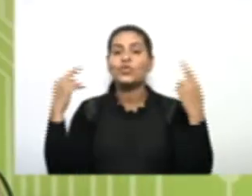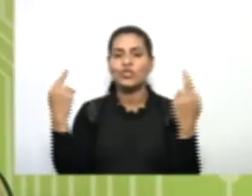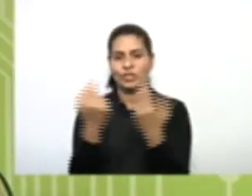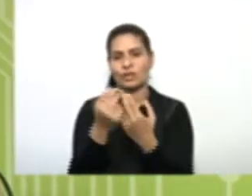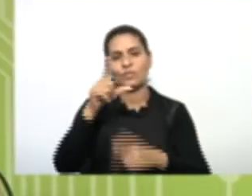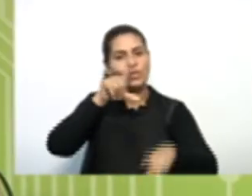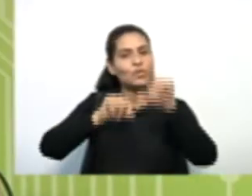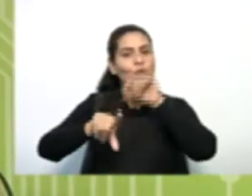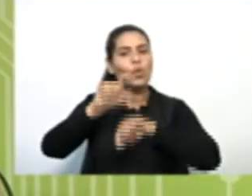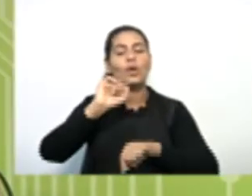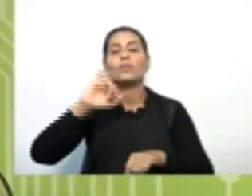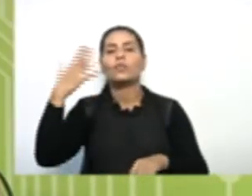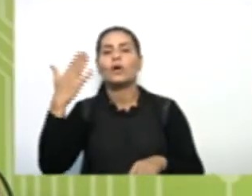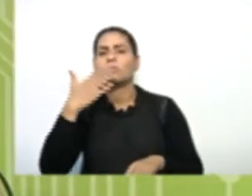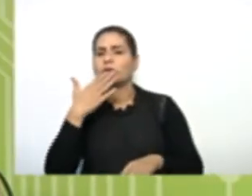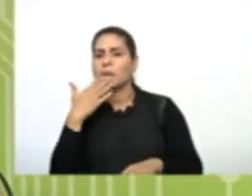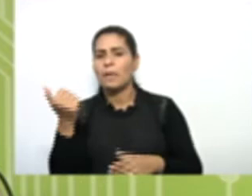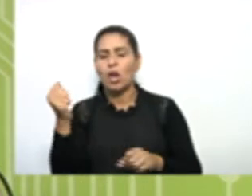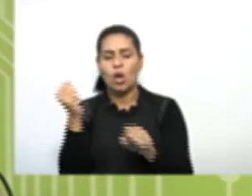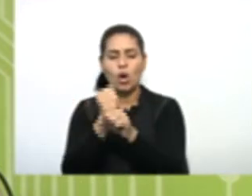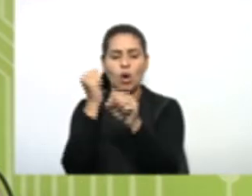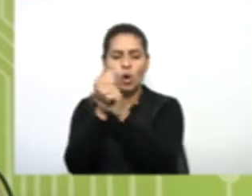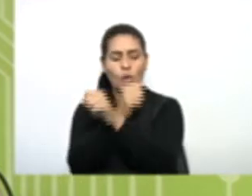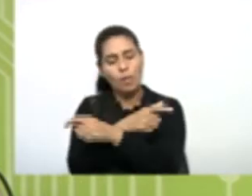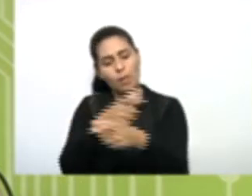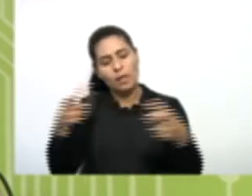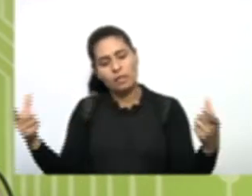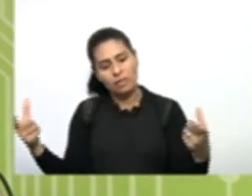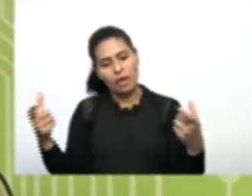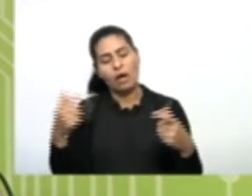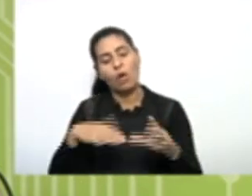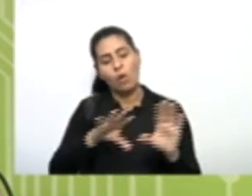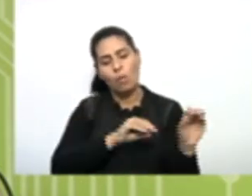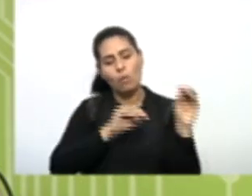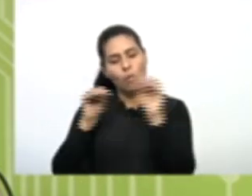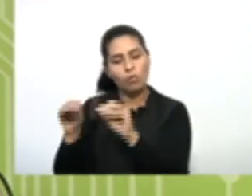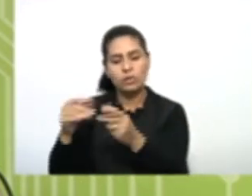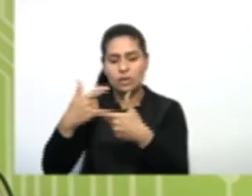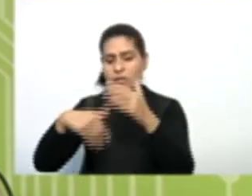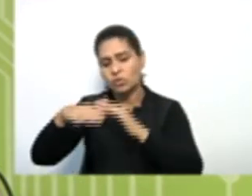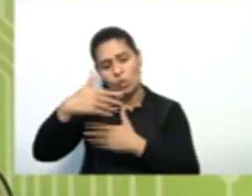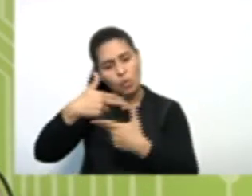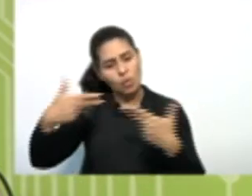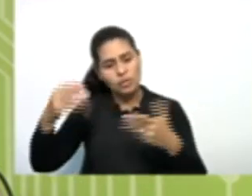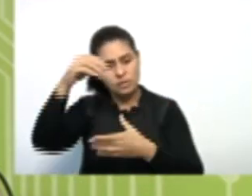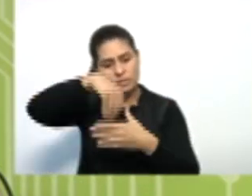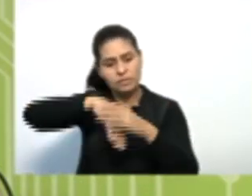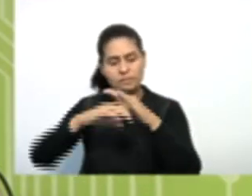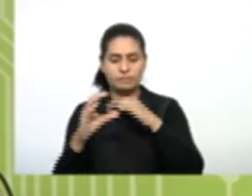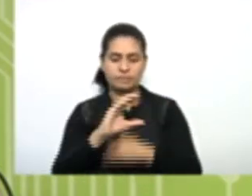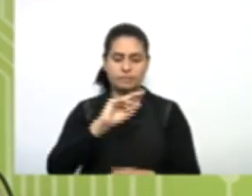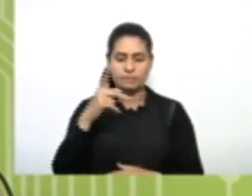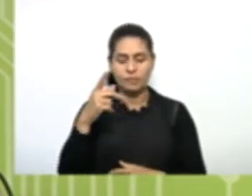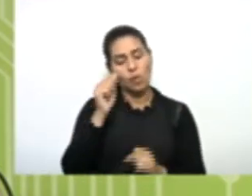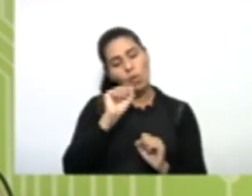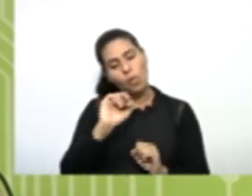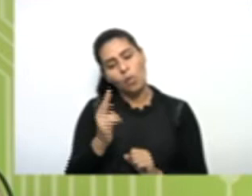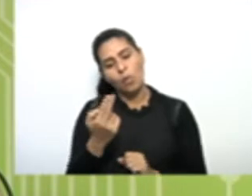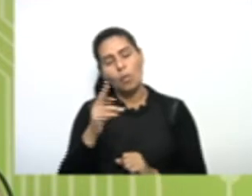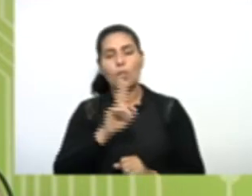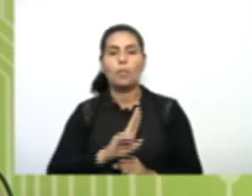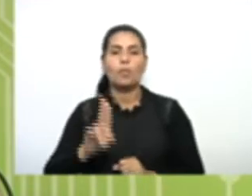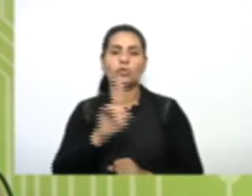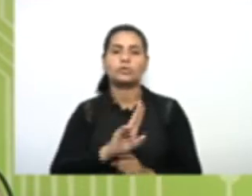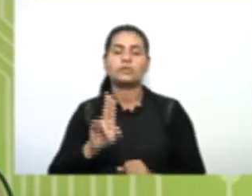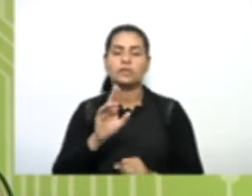Ele pode ser utilizado para melhorias, para expansões, para mudanças dentro da cooperativa, ou ele pode também ser utilizado